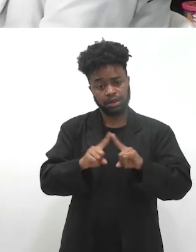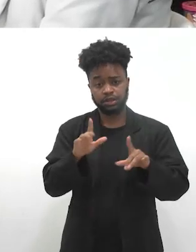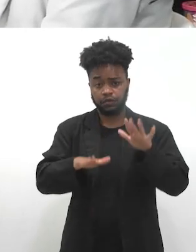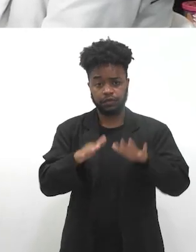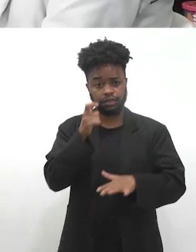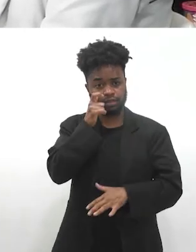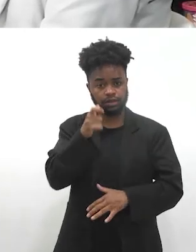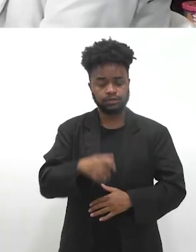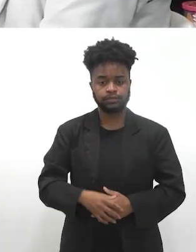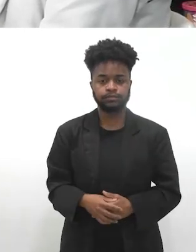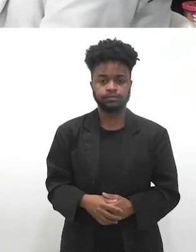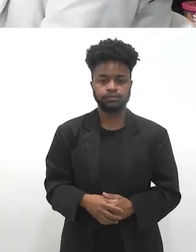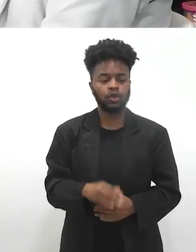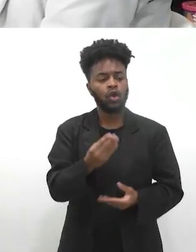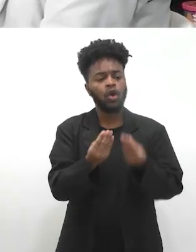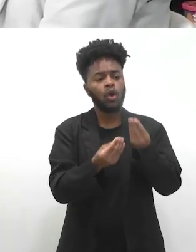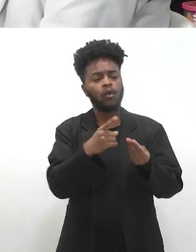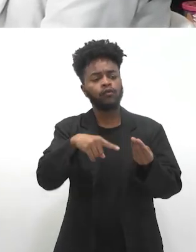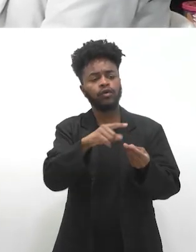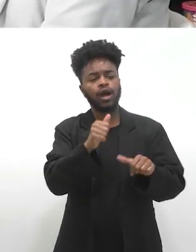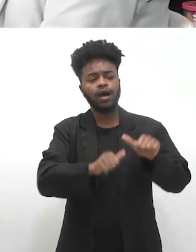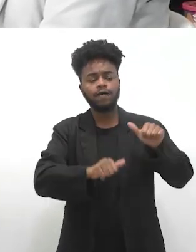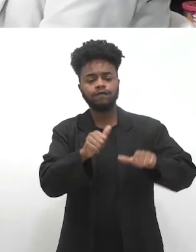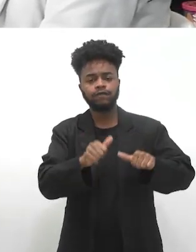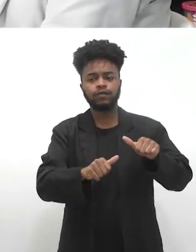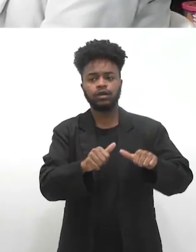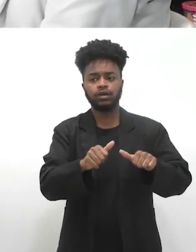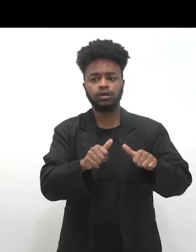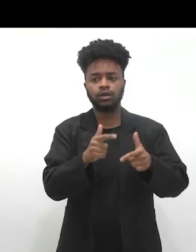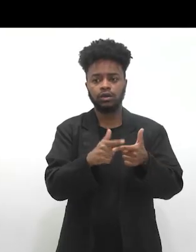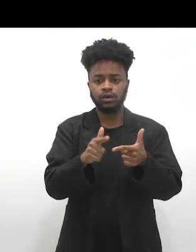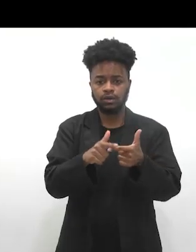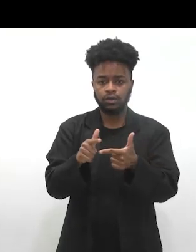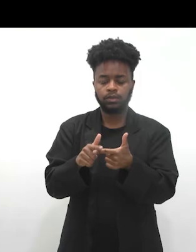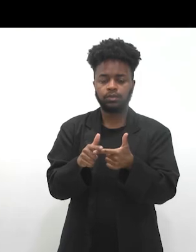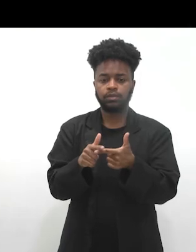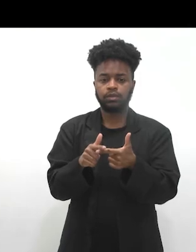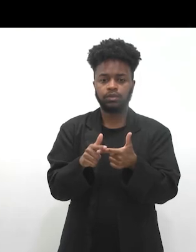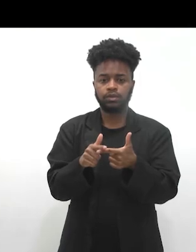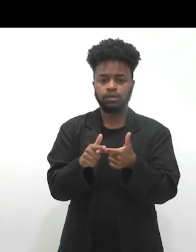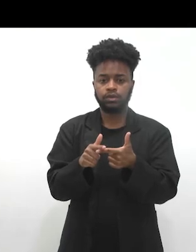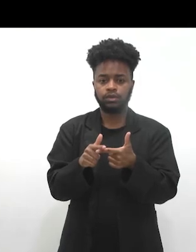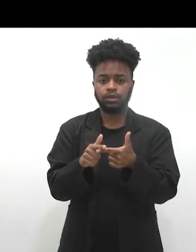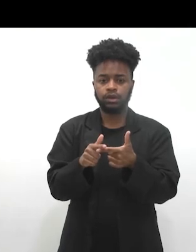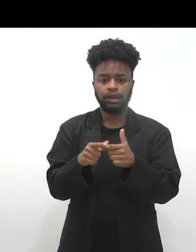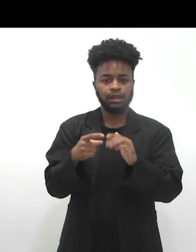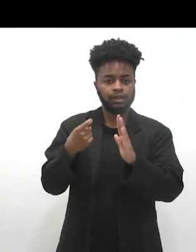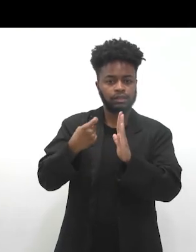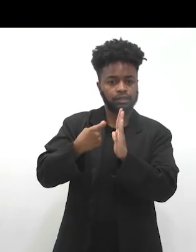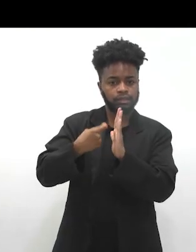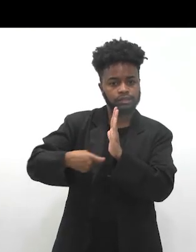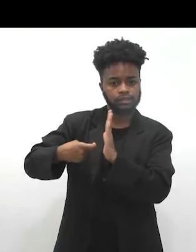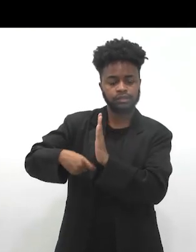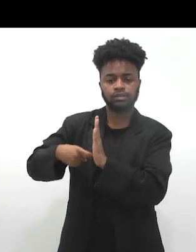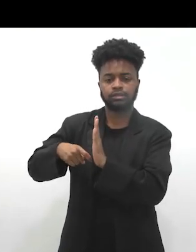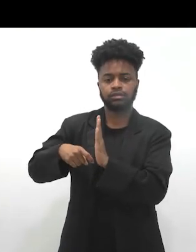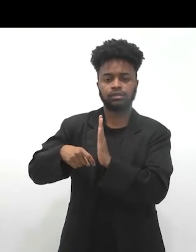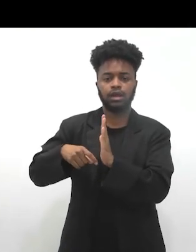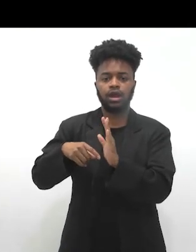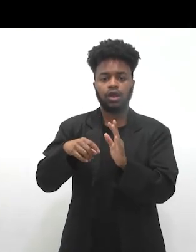possa ser um tema interessante. Como é que vocês estão avaliando aí todo esse problema do tarifaço, enfim,